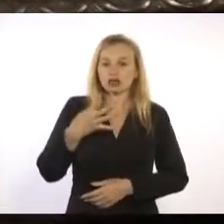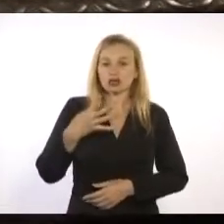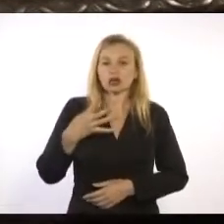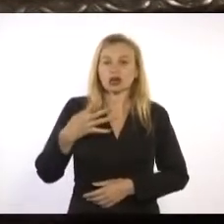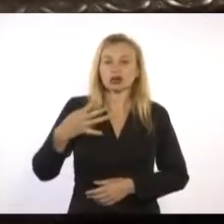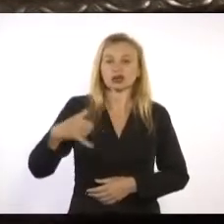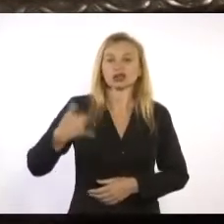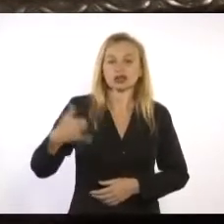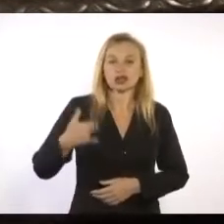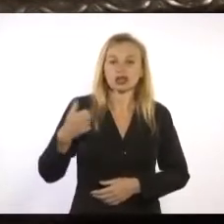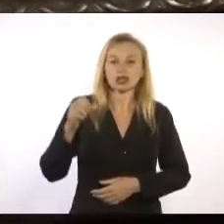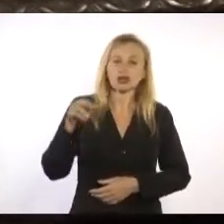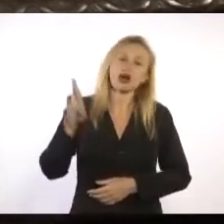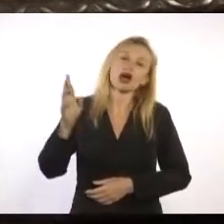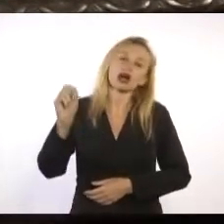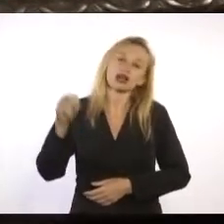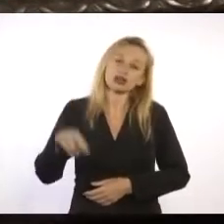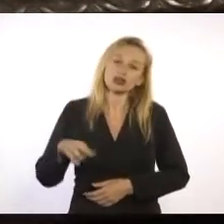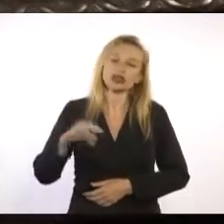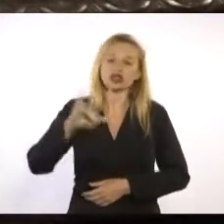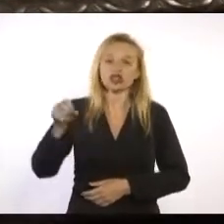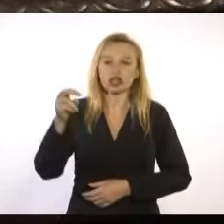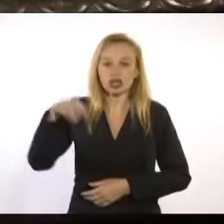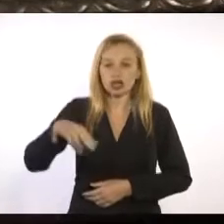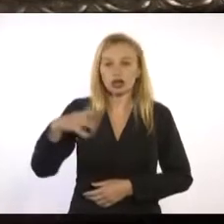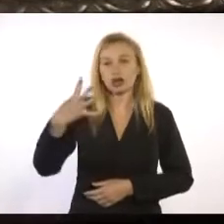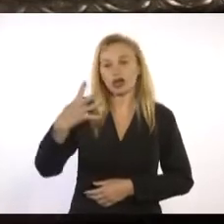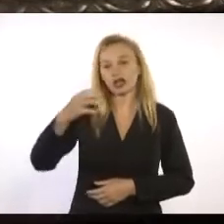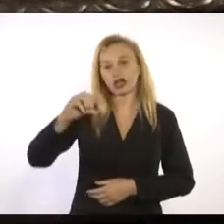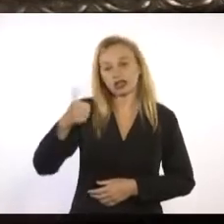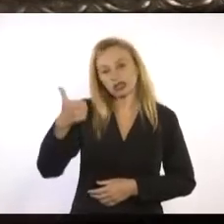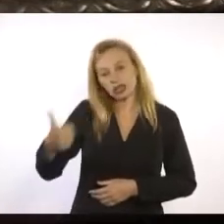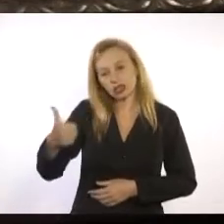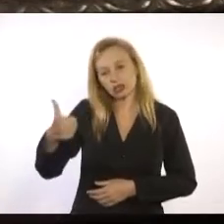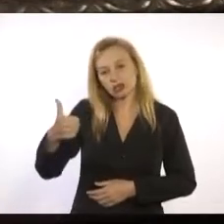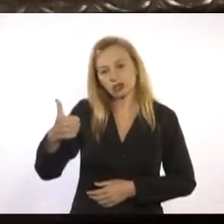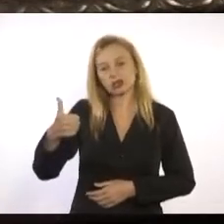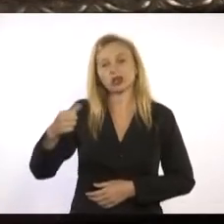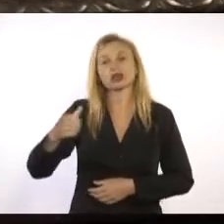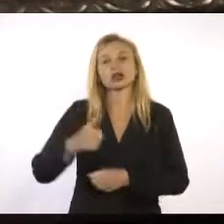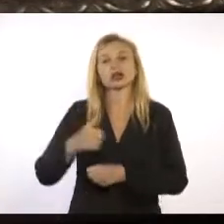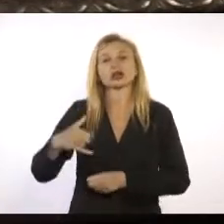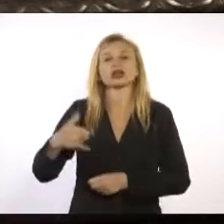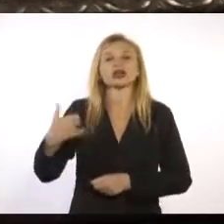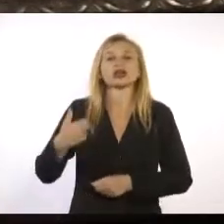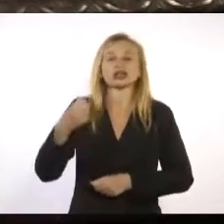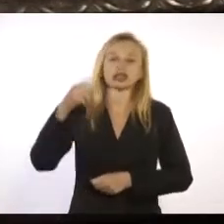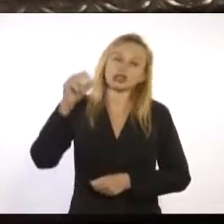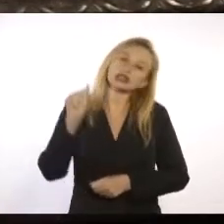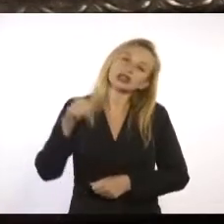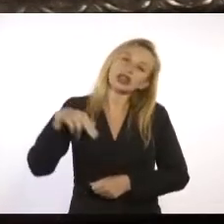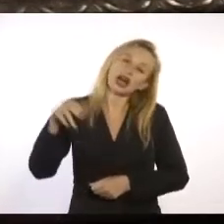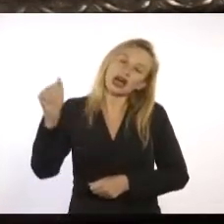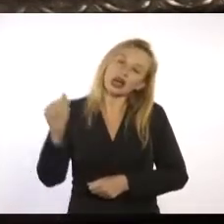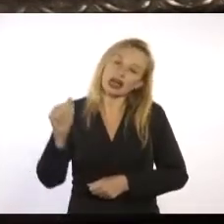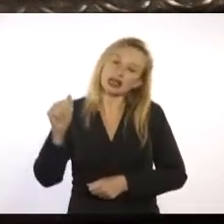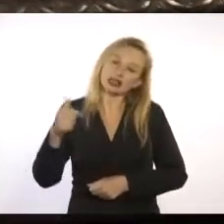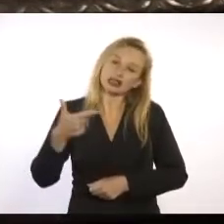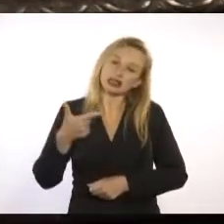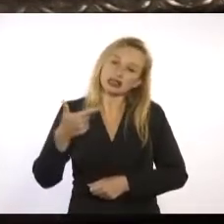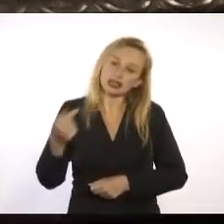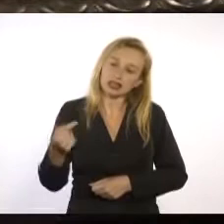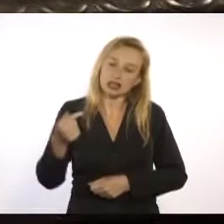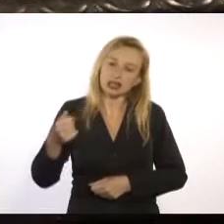tórax, Jean Lopes Silveira, 40 anos, atingido no braço, Nalanda Cruz Coutinho, de 17